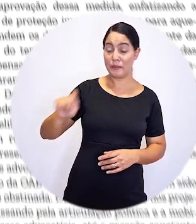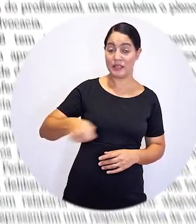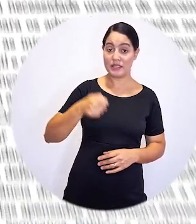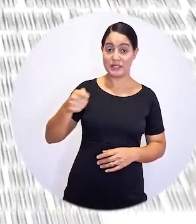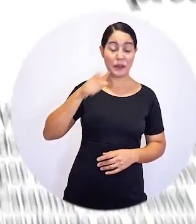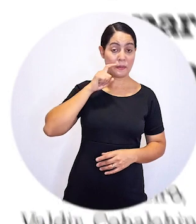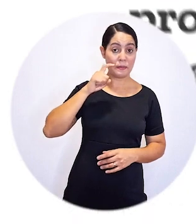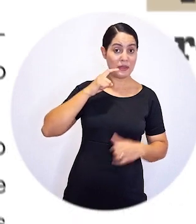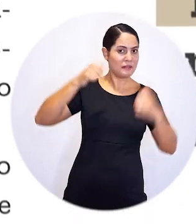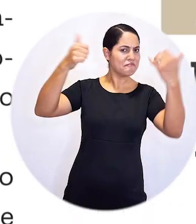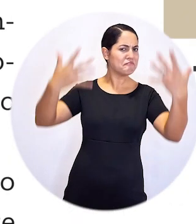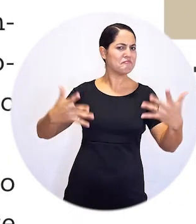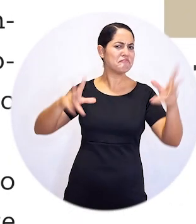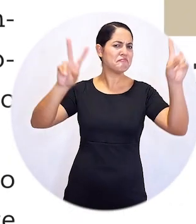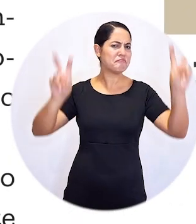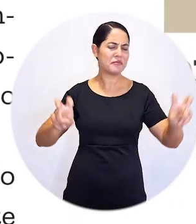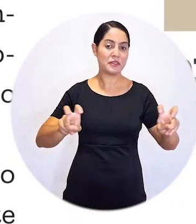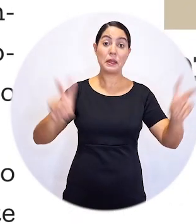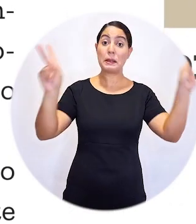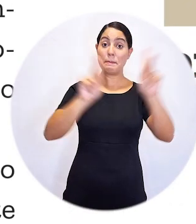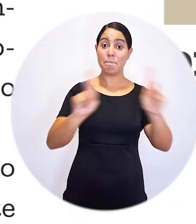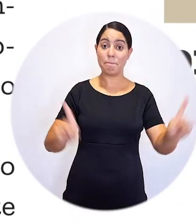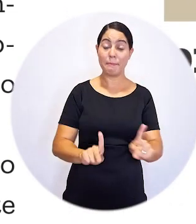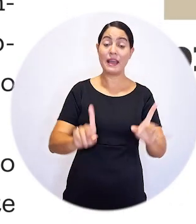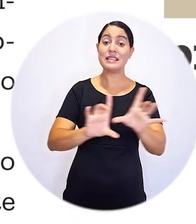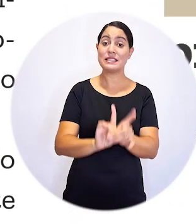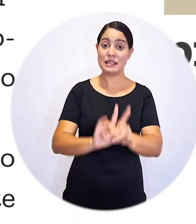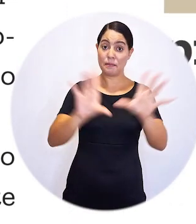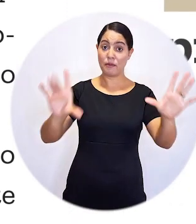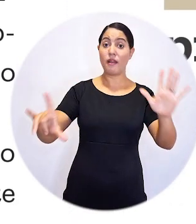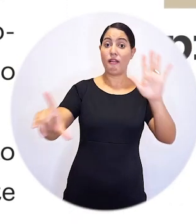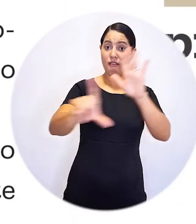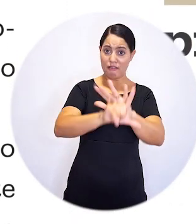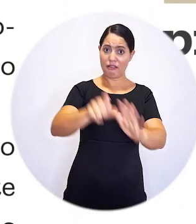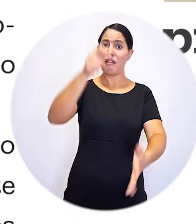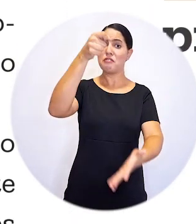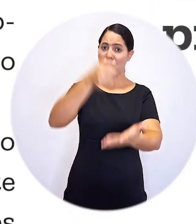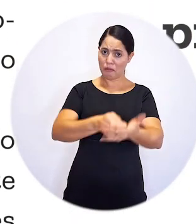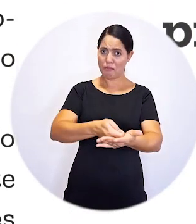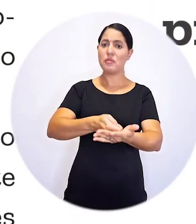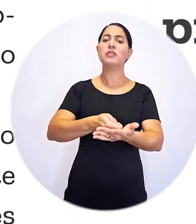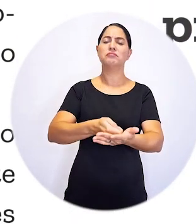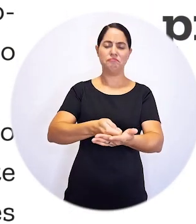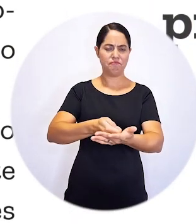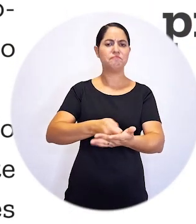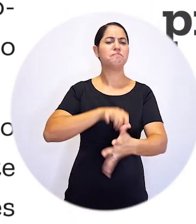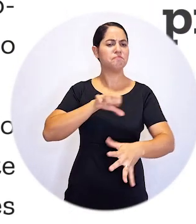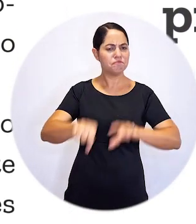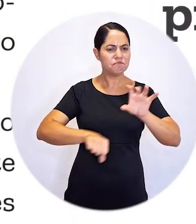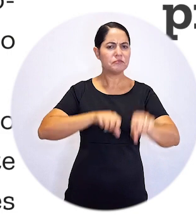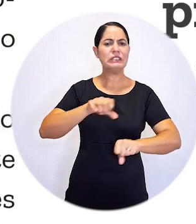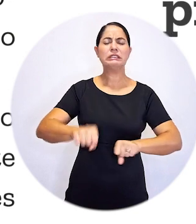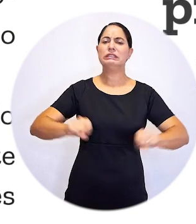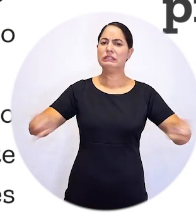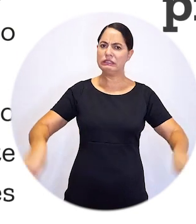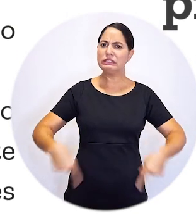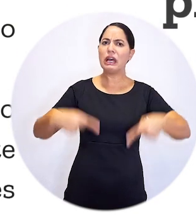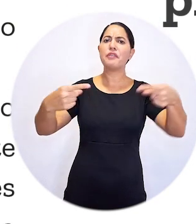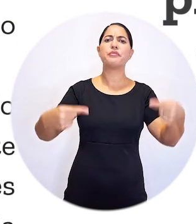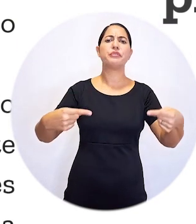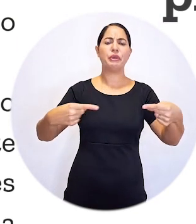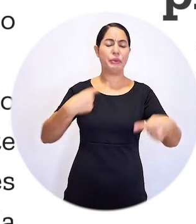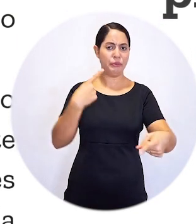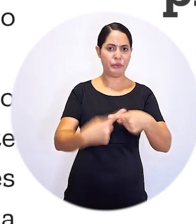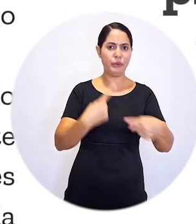Beto Simonetti, a busca pela paz, pela democracia e pelo cumprimento efetivo da lei tem se tornado uma tarefa cada vez